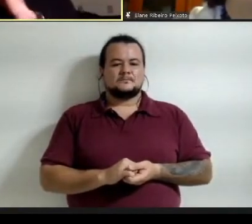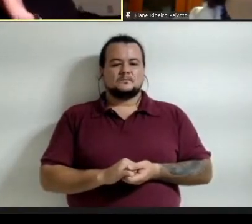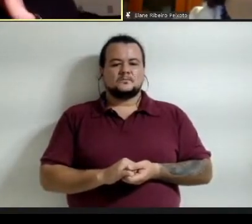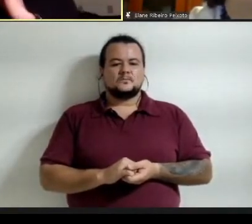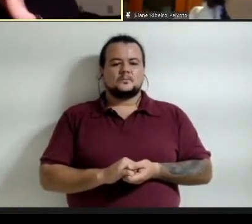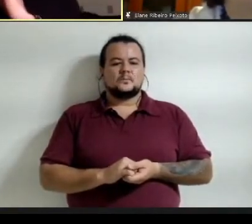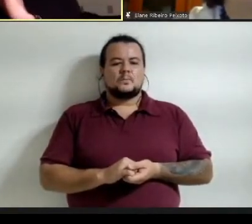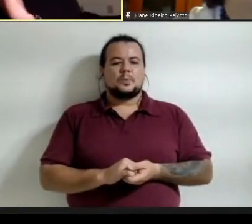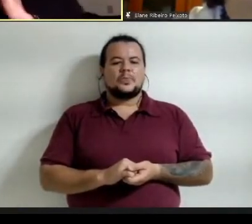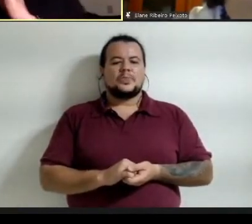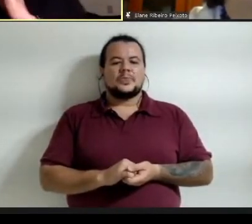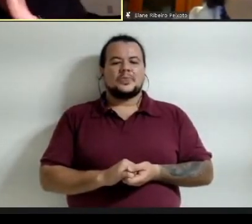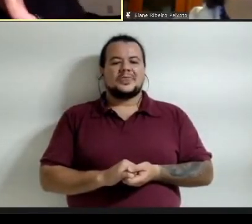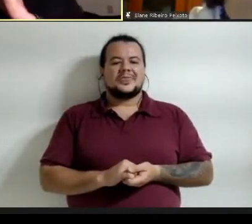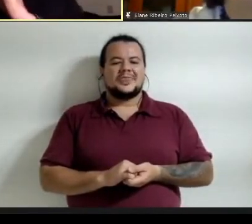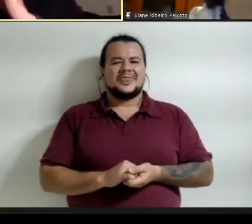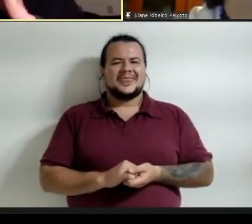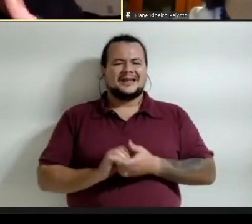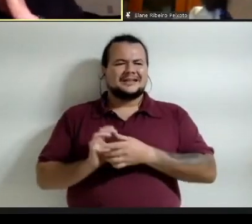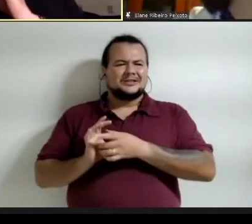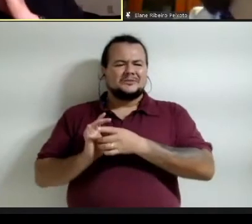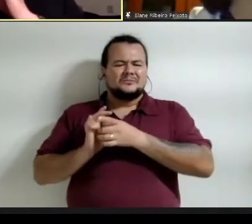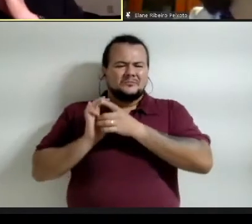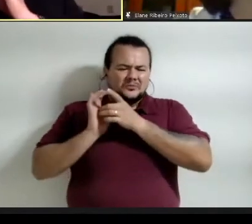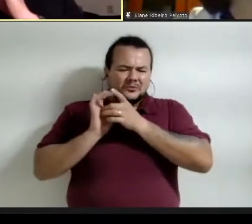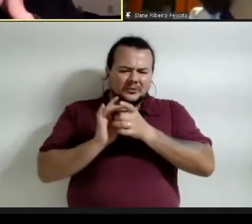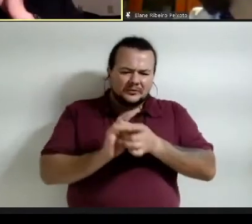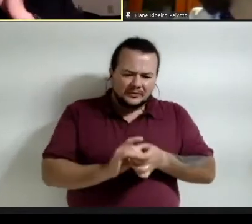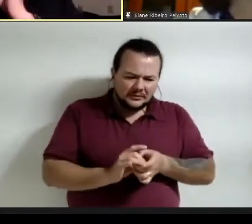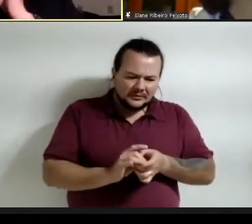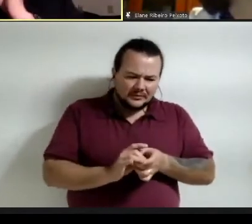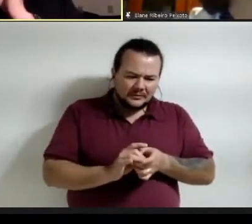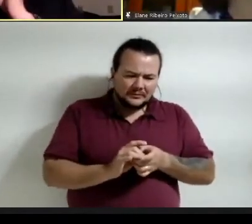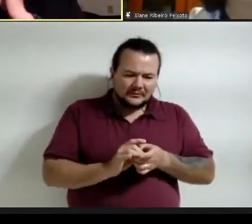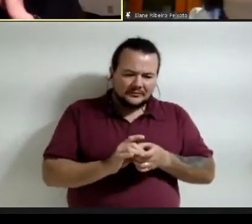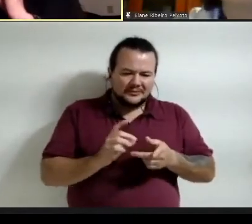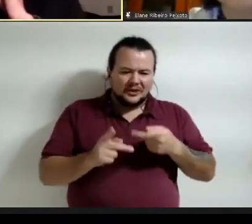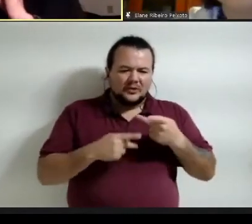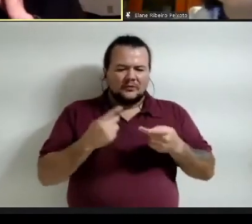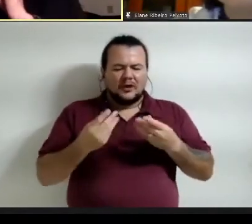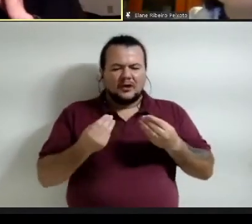Contextualização? Não sei, eu falei, contextualizei pra caramba ali antes, eu achei.